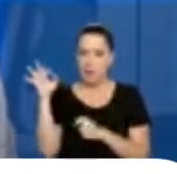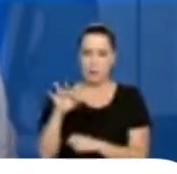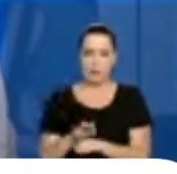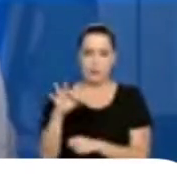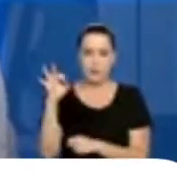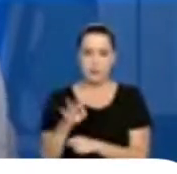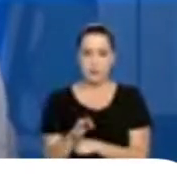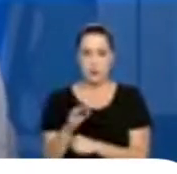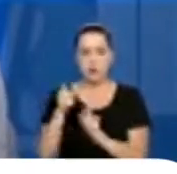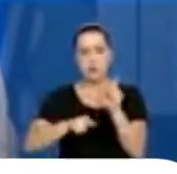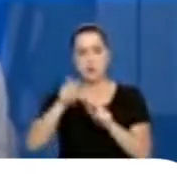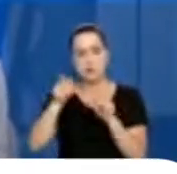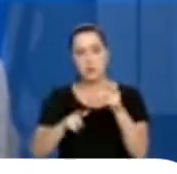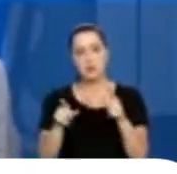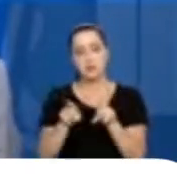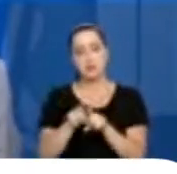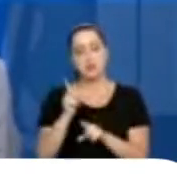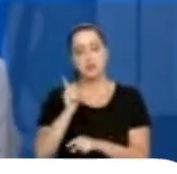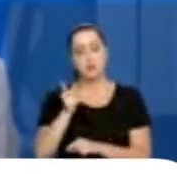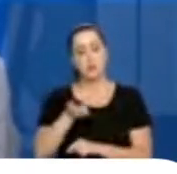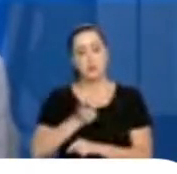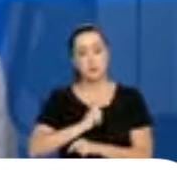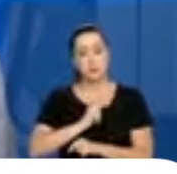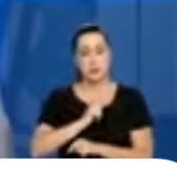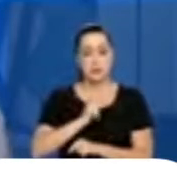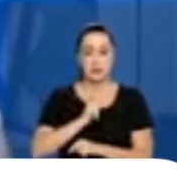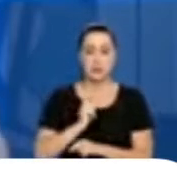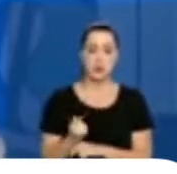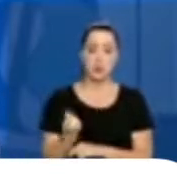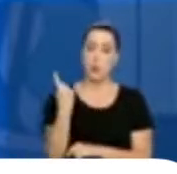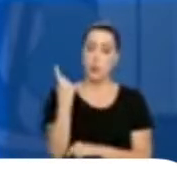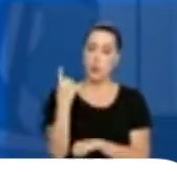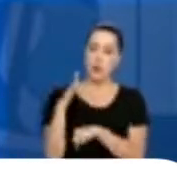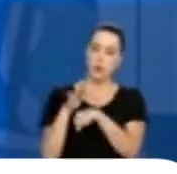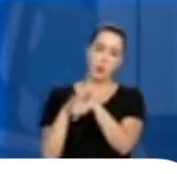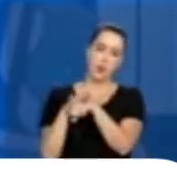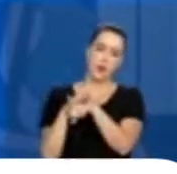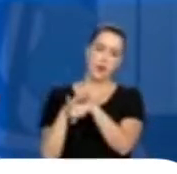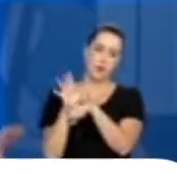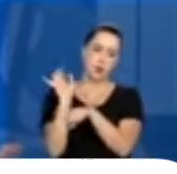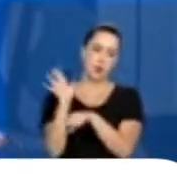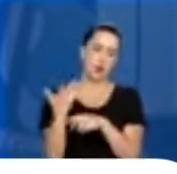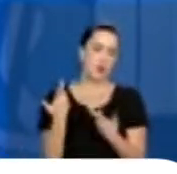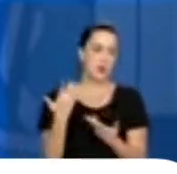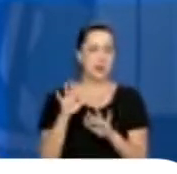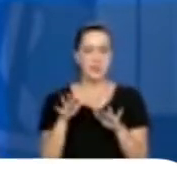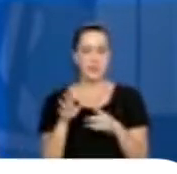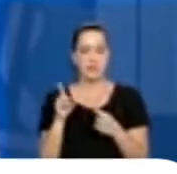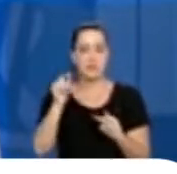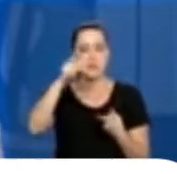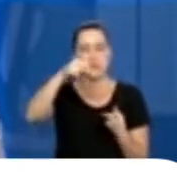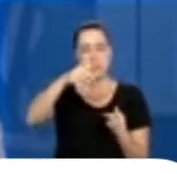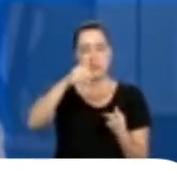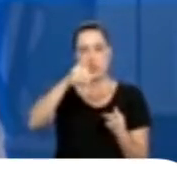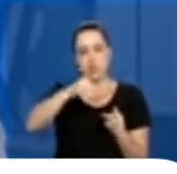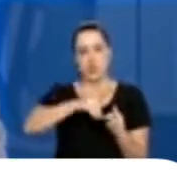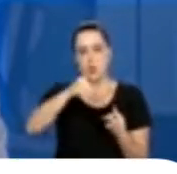das pessoas tem apenas uma doença crônica associada, ou diabetes, ou